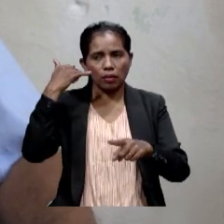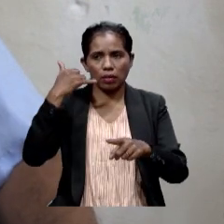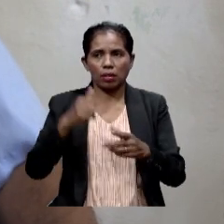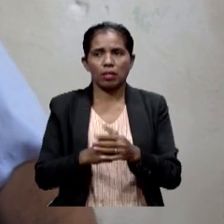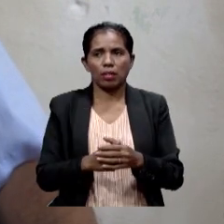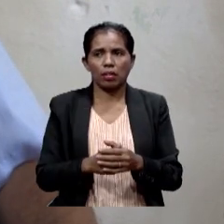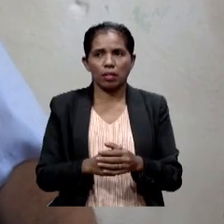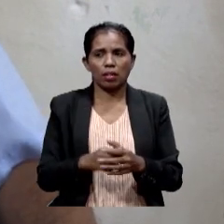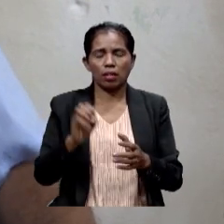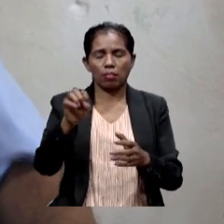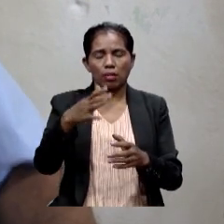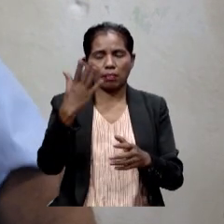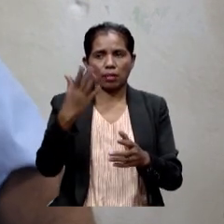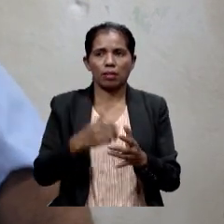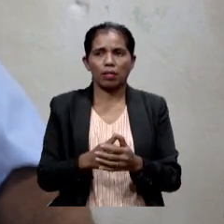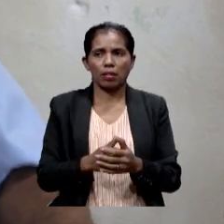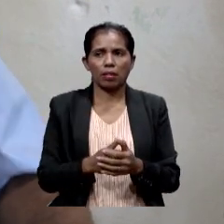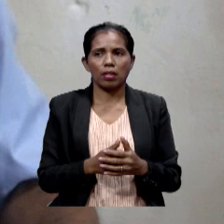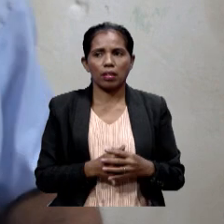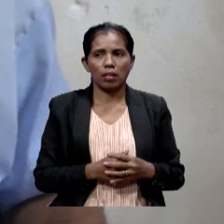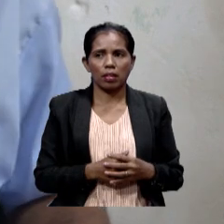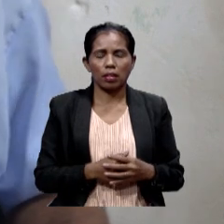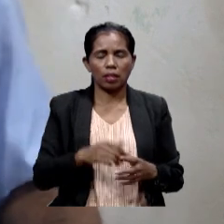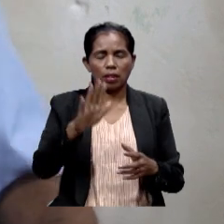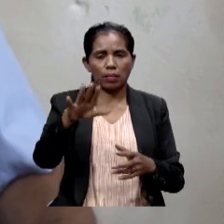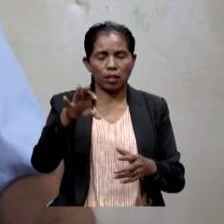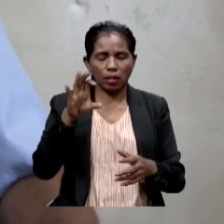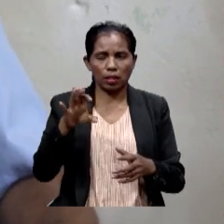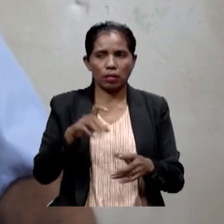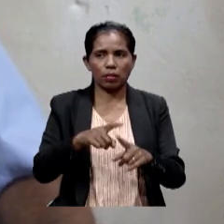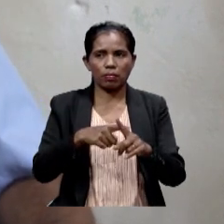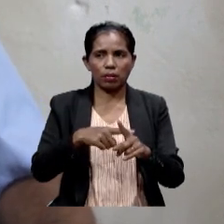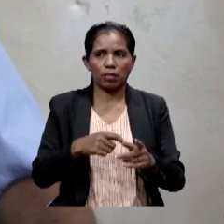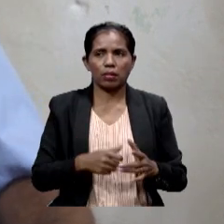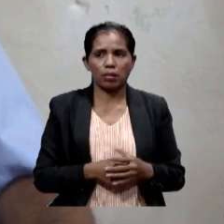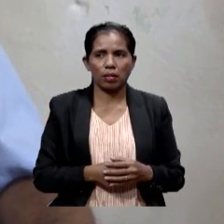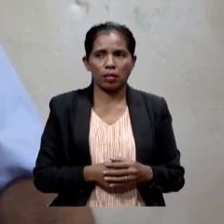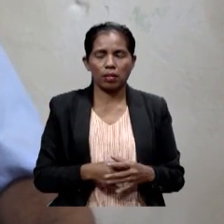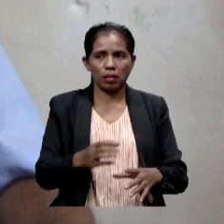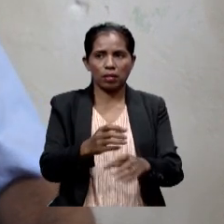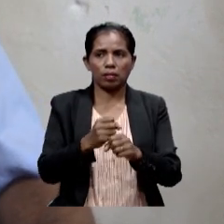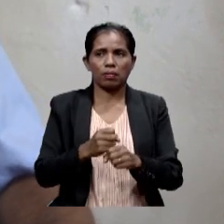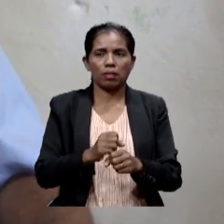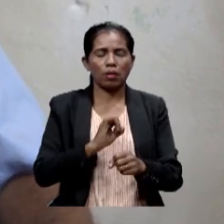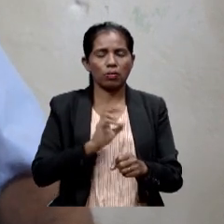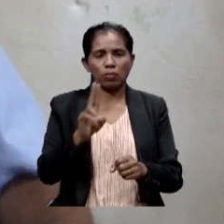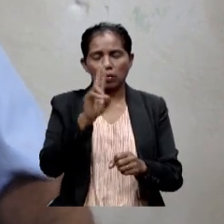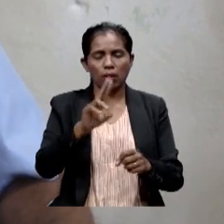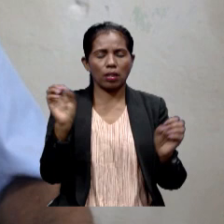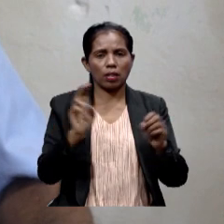$500. $500, que é? Lá, os baseia, vá, gasto se da rir, né, que é, simo, how to gasta, galaça.